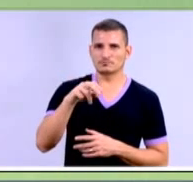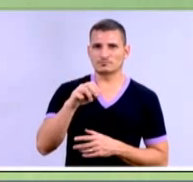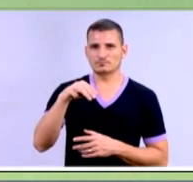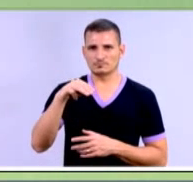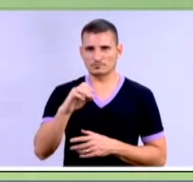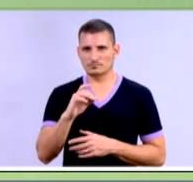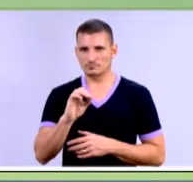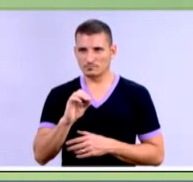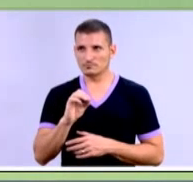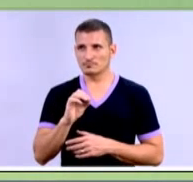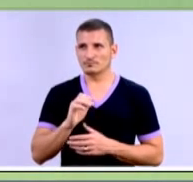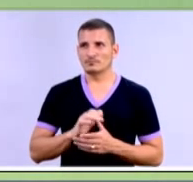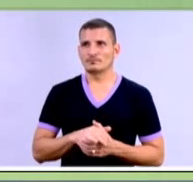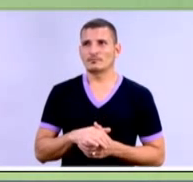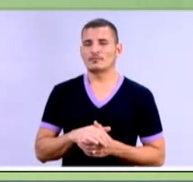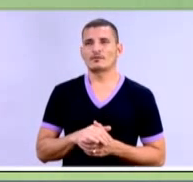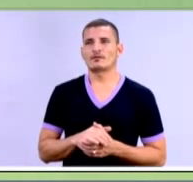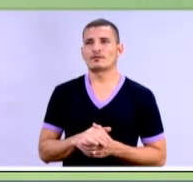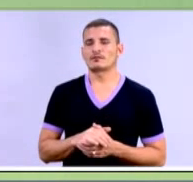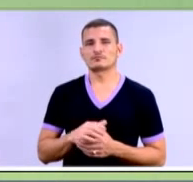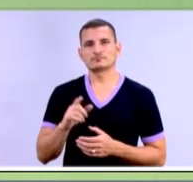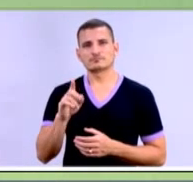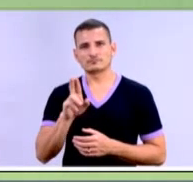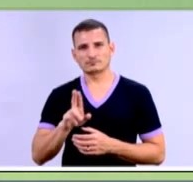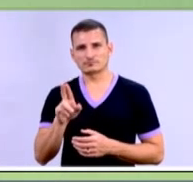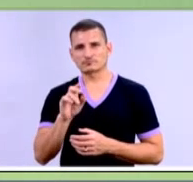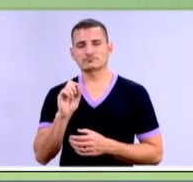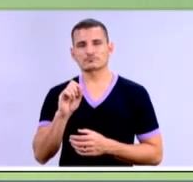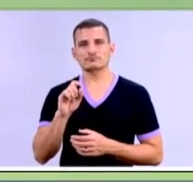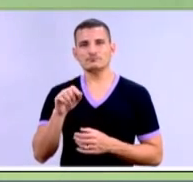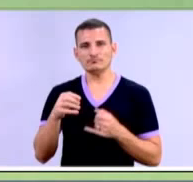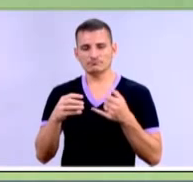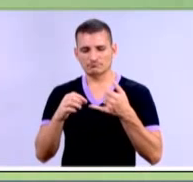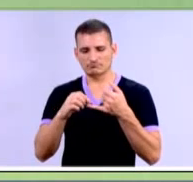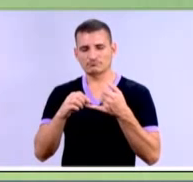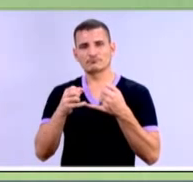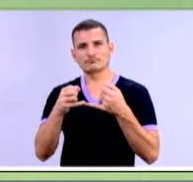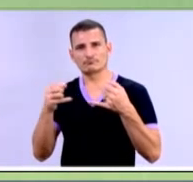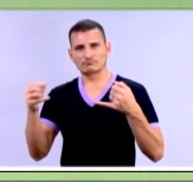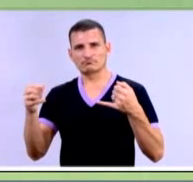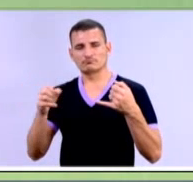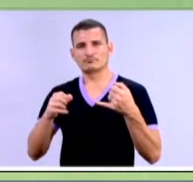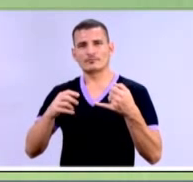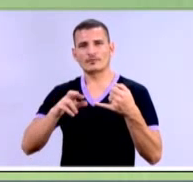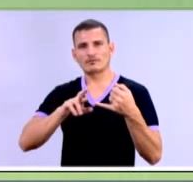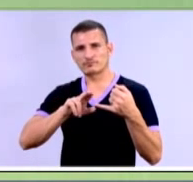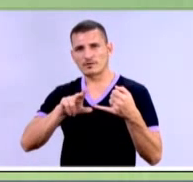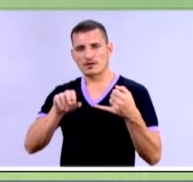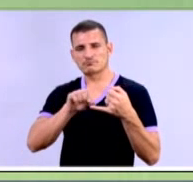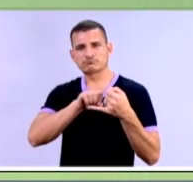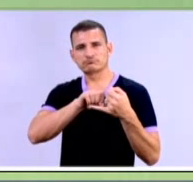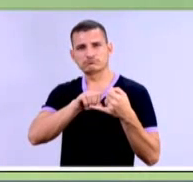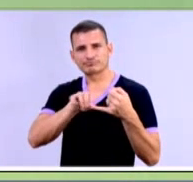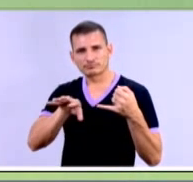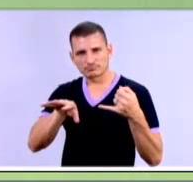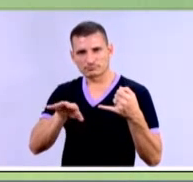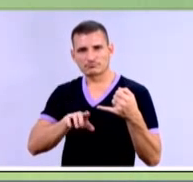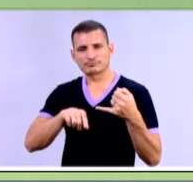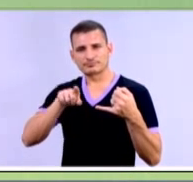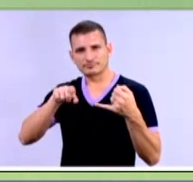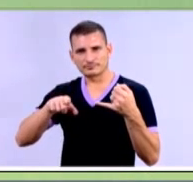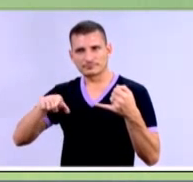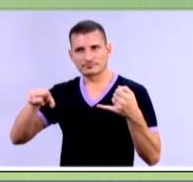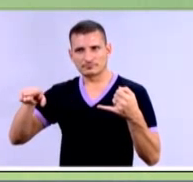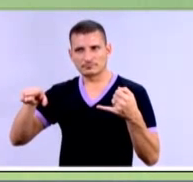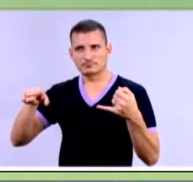com dispersão modal, ou seja, são vários feixes luminosos ao longo da fibra. E aí acaba tendo um menor alcance em